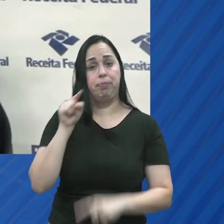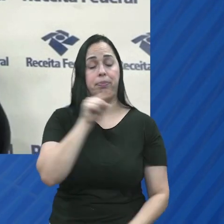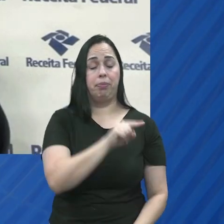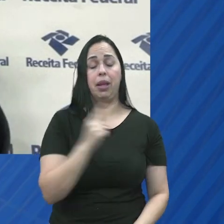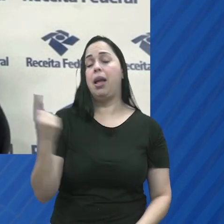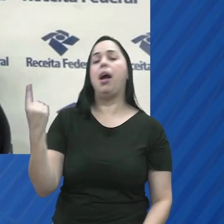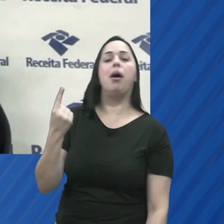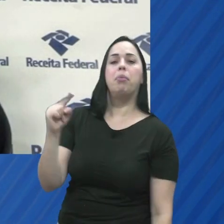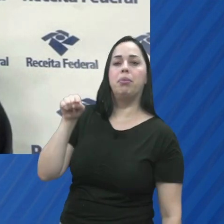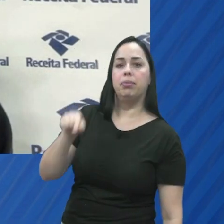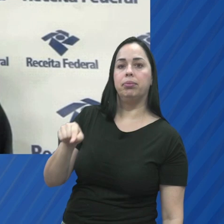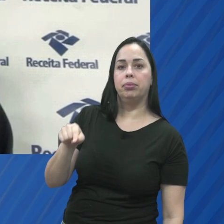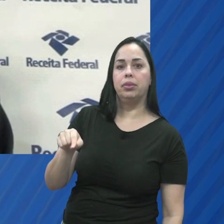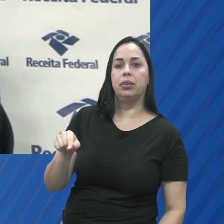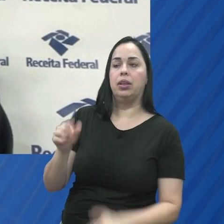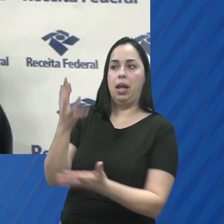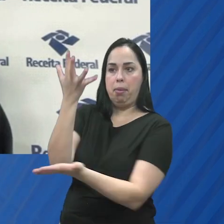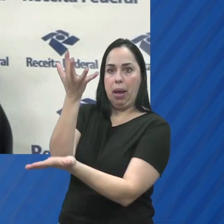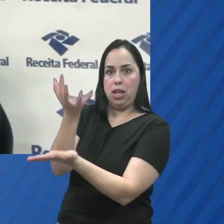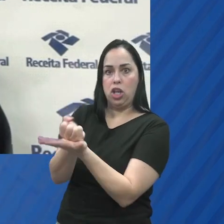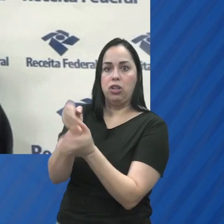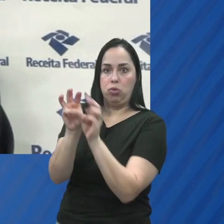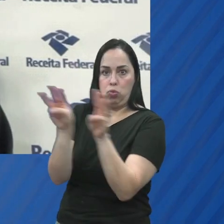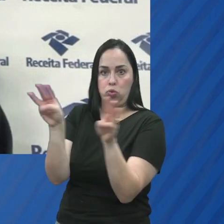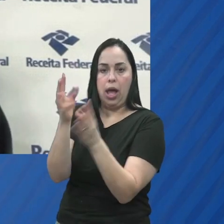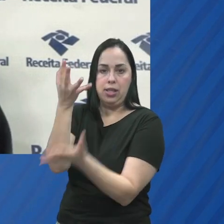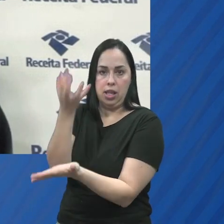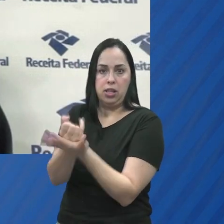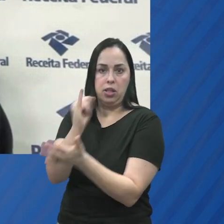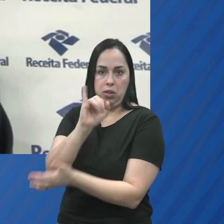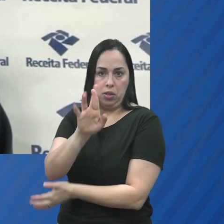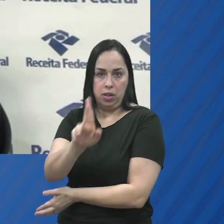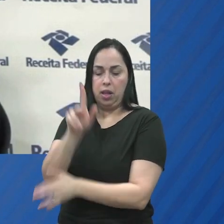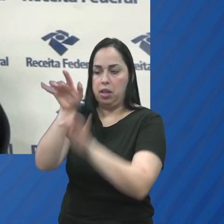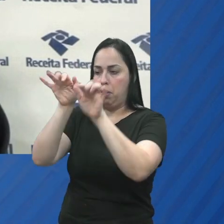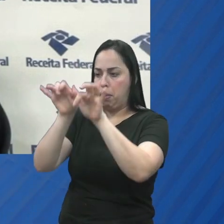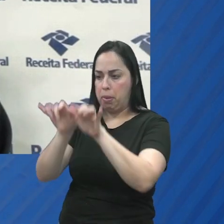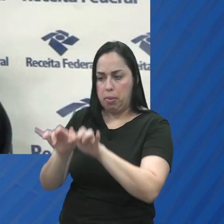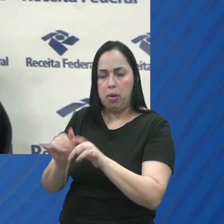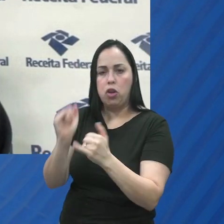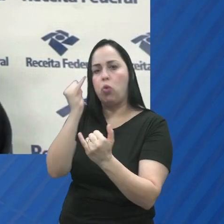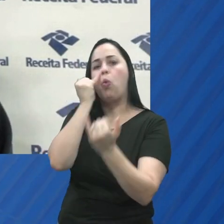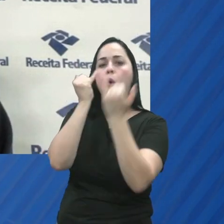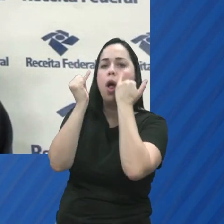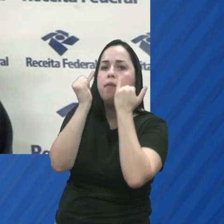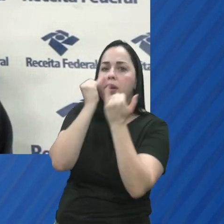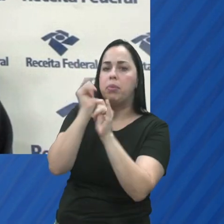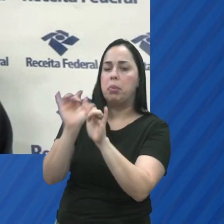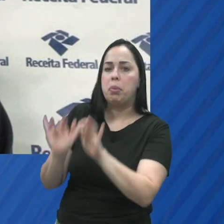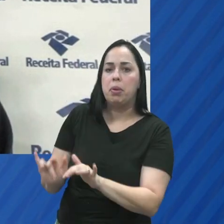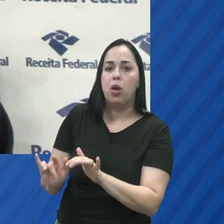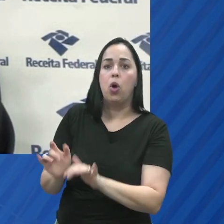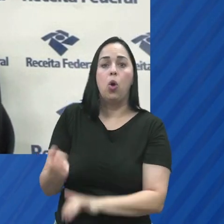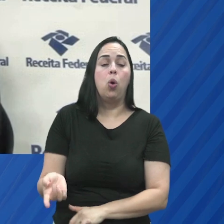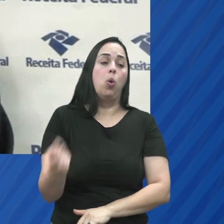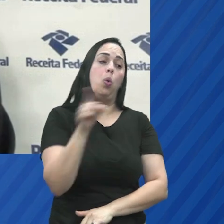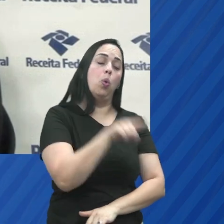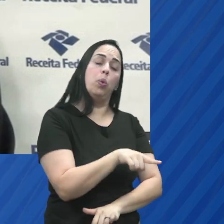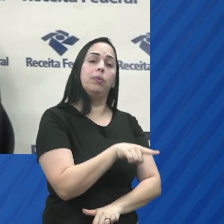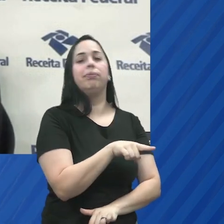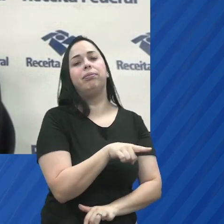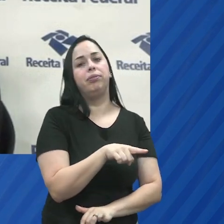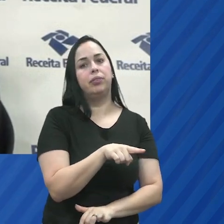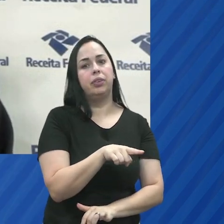de renda. A primeira é baixando o programa no site da Receita Federal, preenchendo e depois transmitindo a declaração. E a